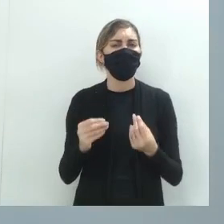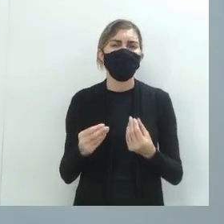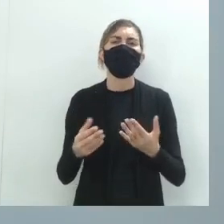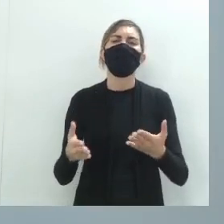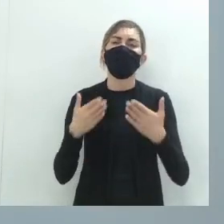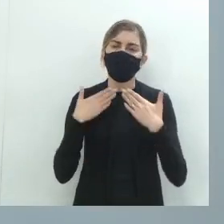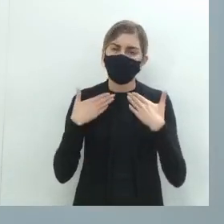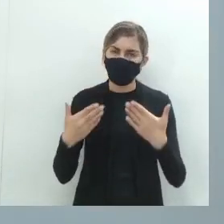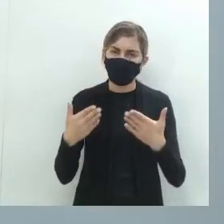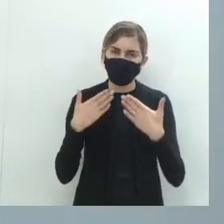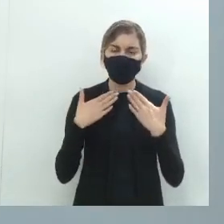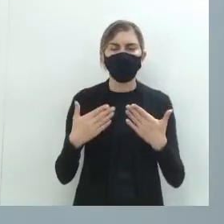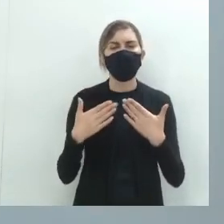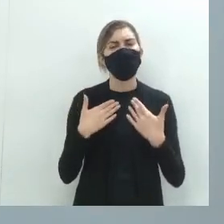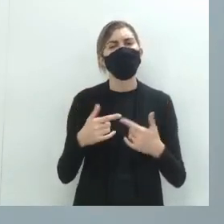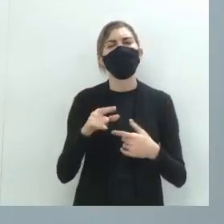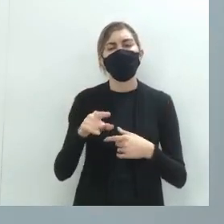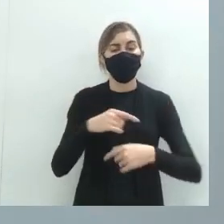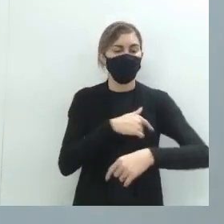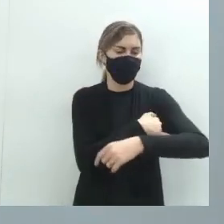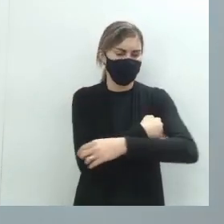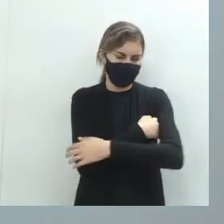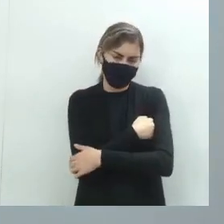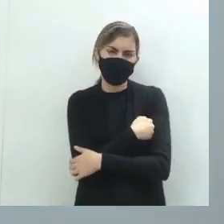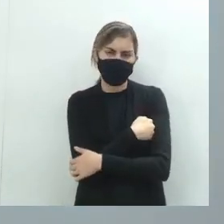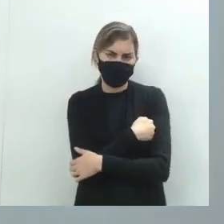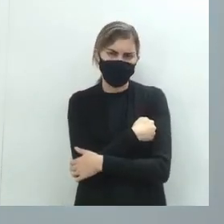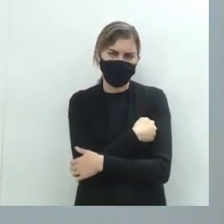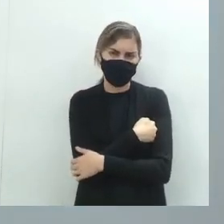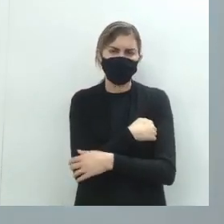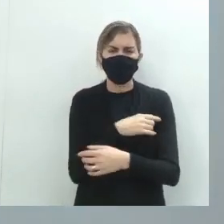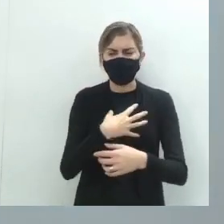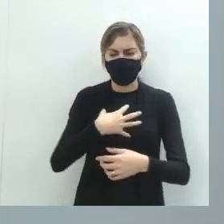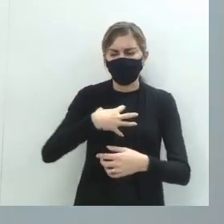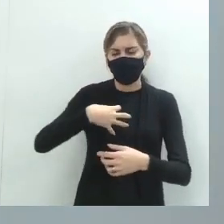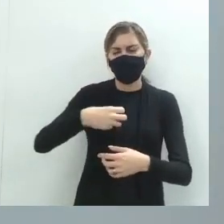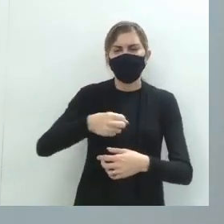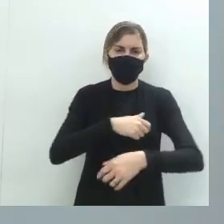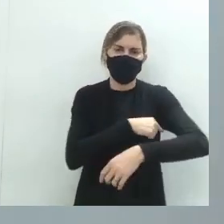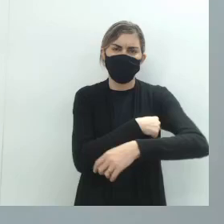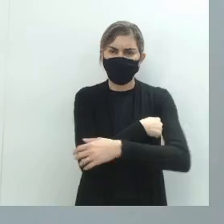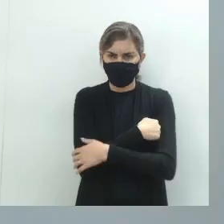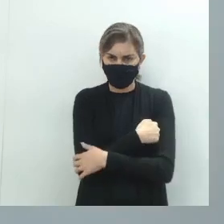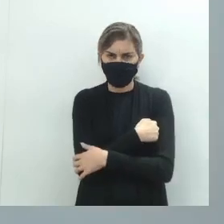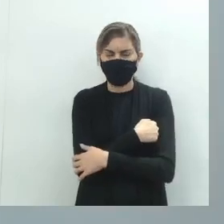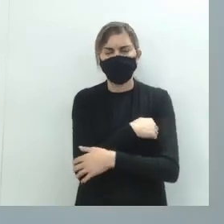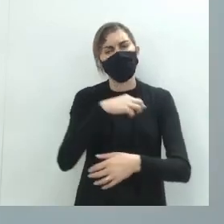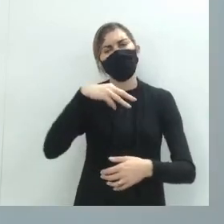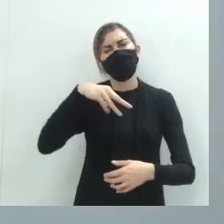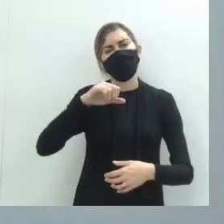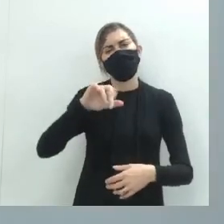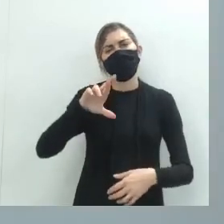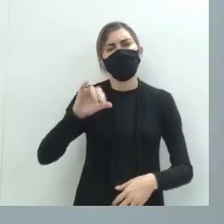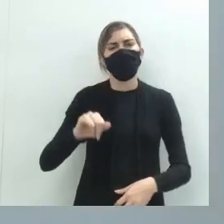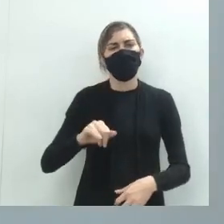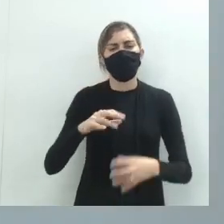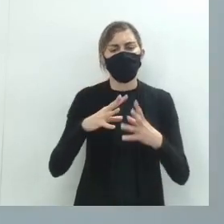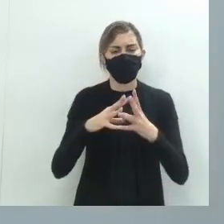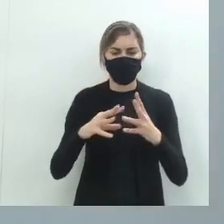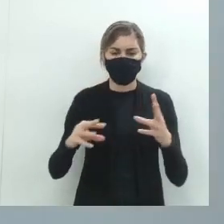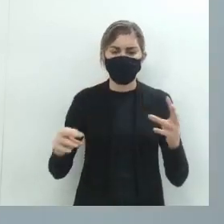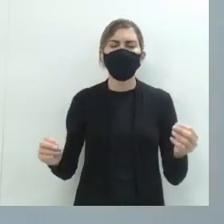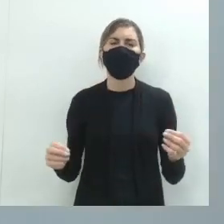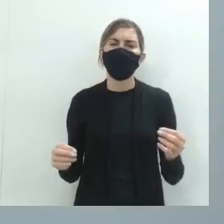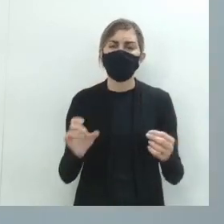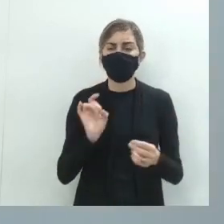bem, calor. O termômetro de mercúrio, ao receber calor, o mercúrio vai dilatando